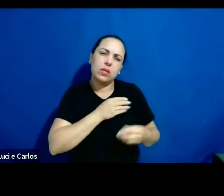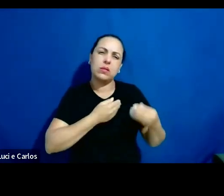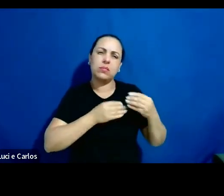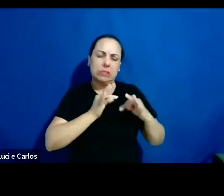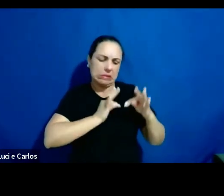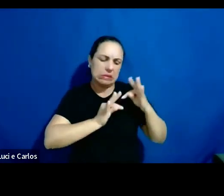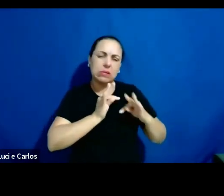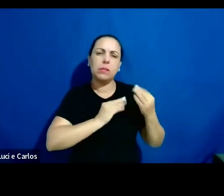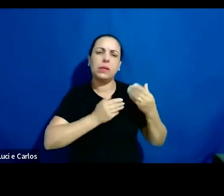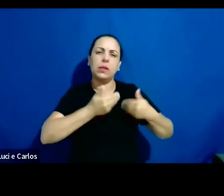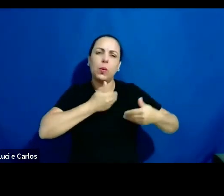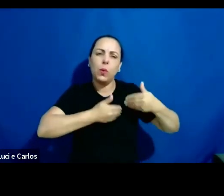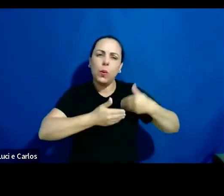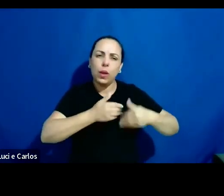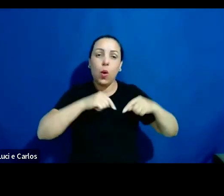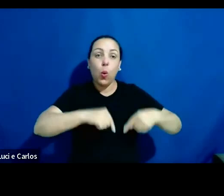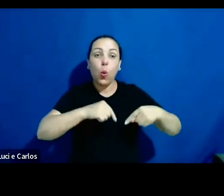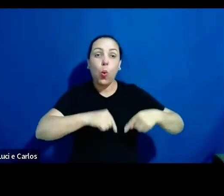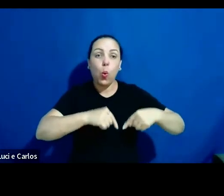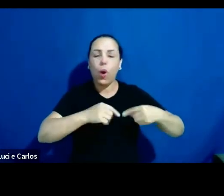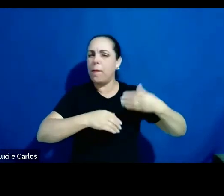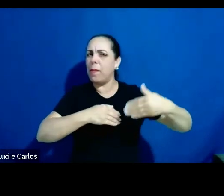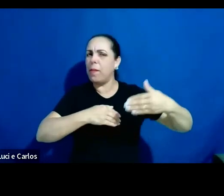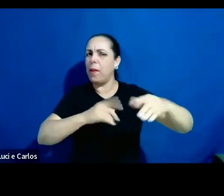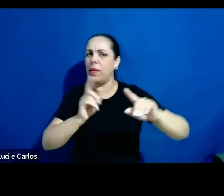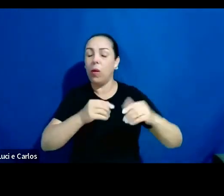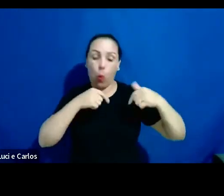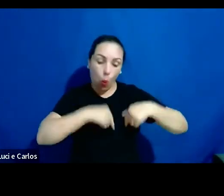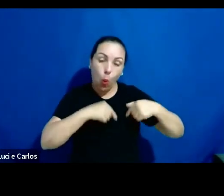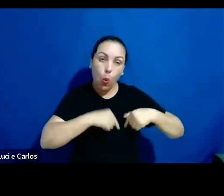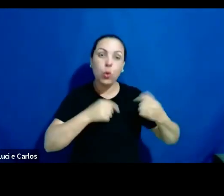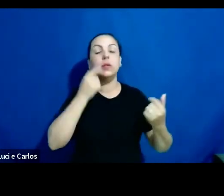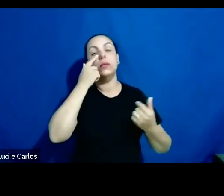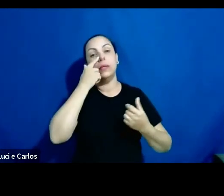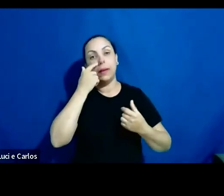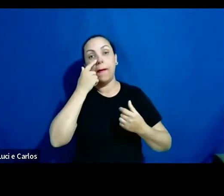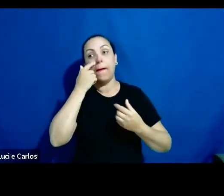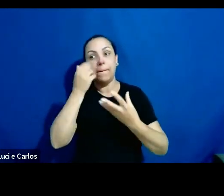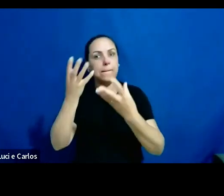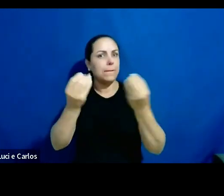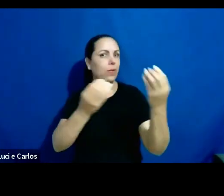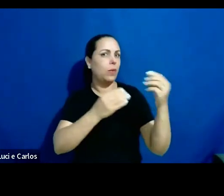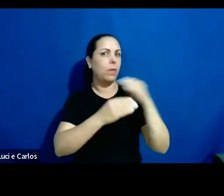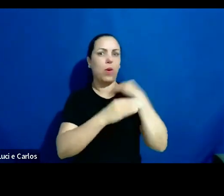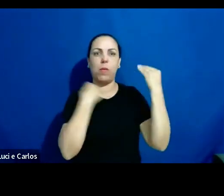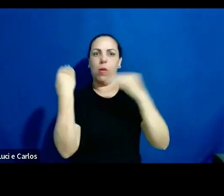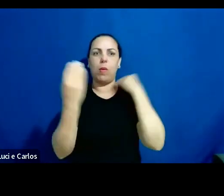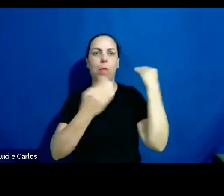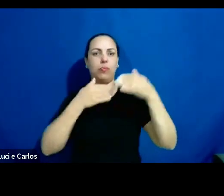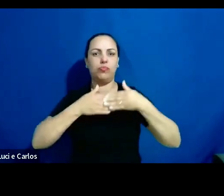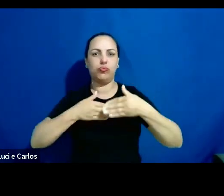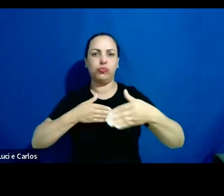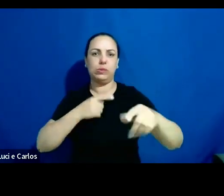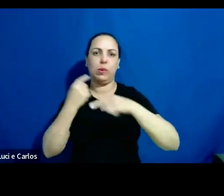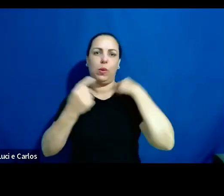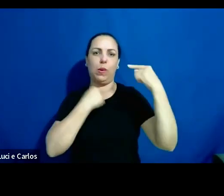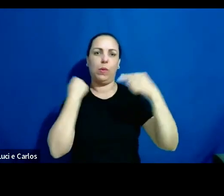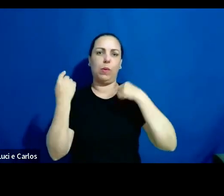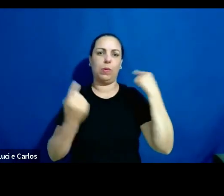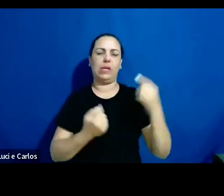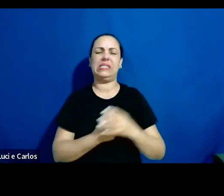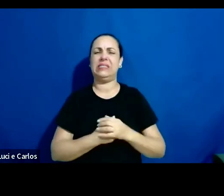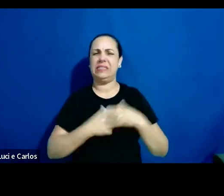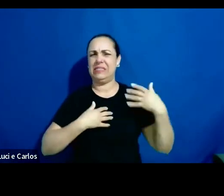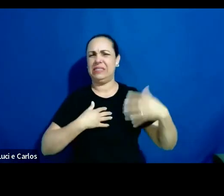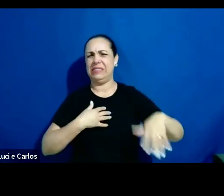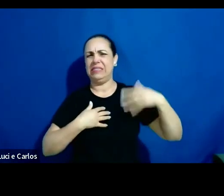quantidade de pessoas que morrem todos os dias por problemas cardiovasculares. E eu sei que você não